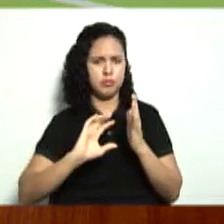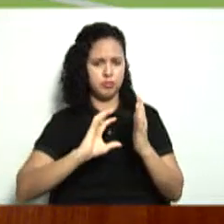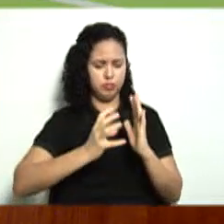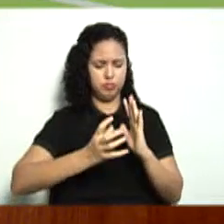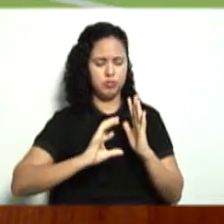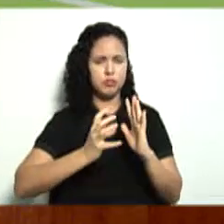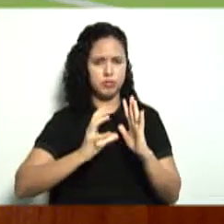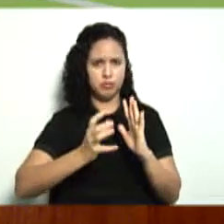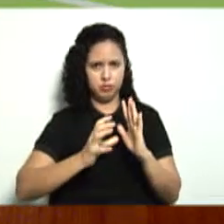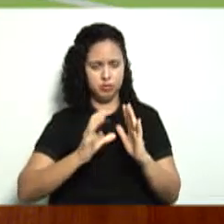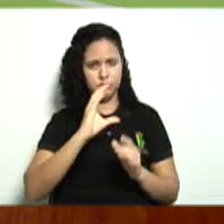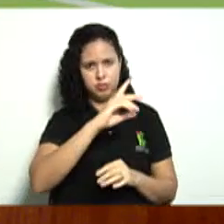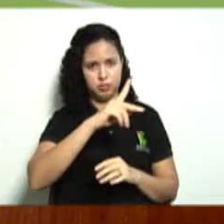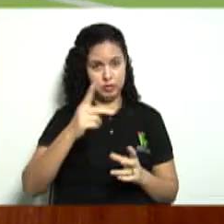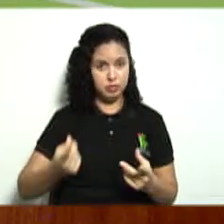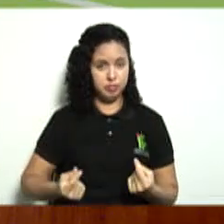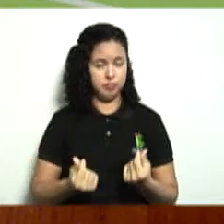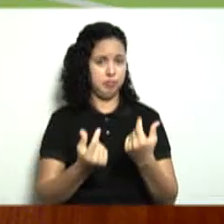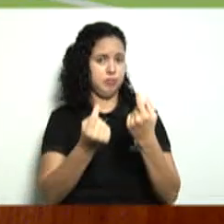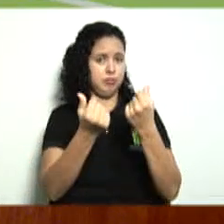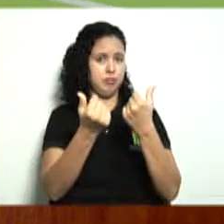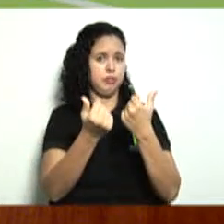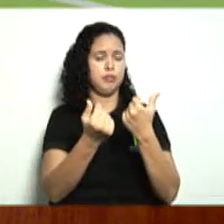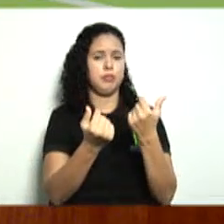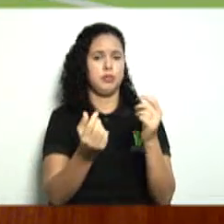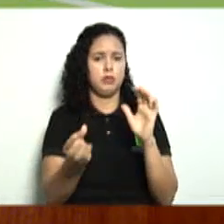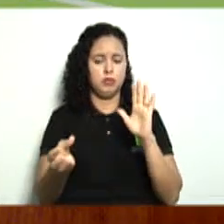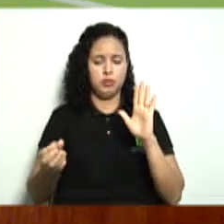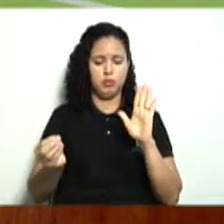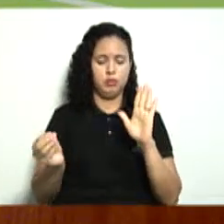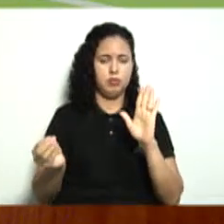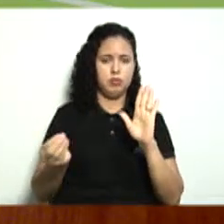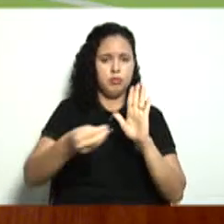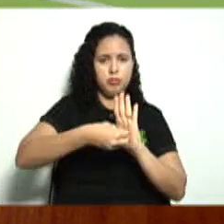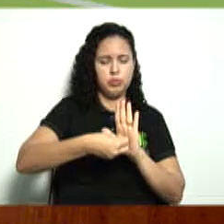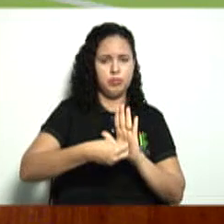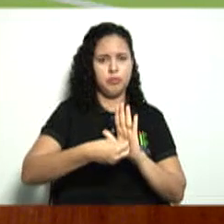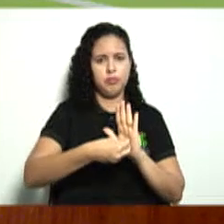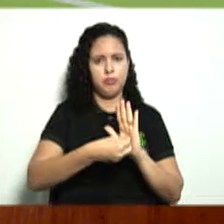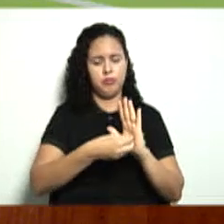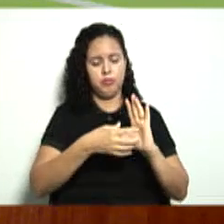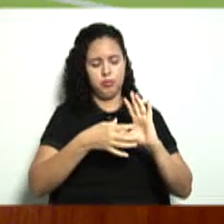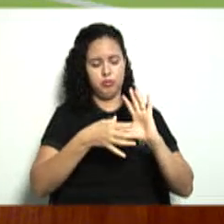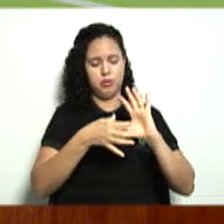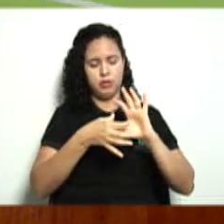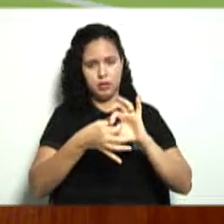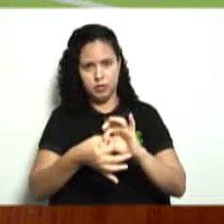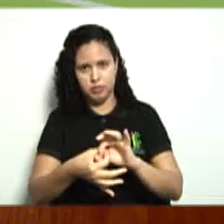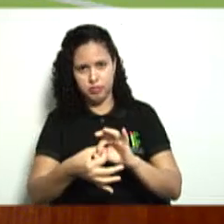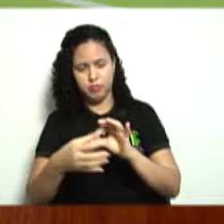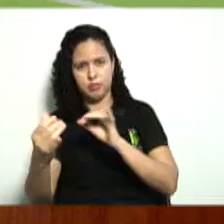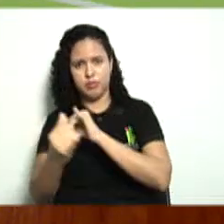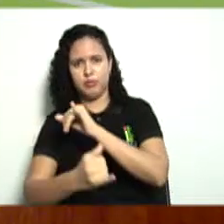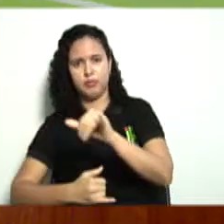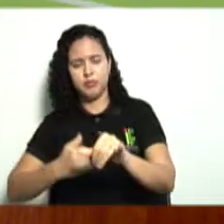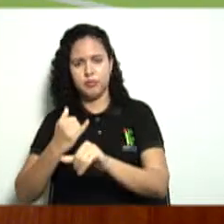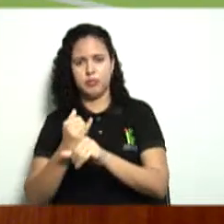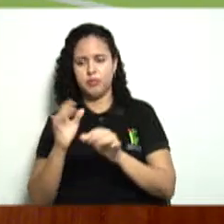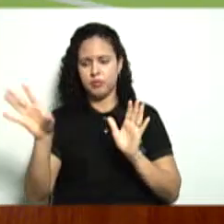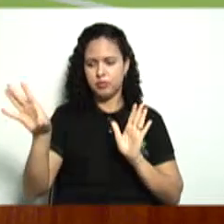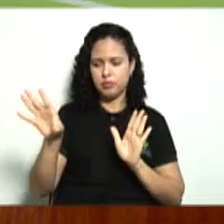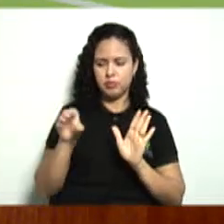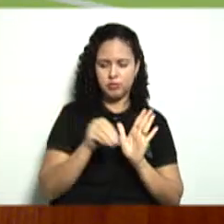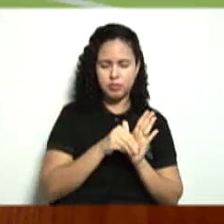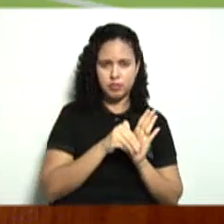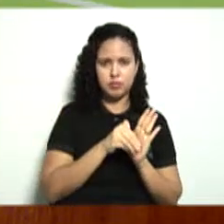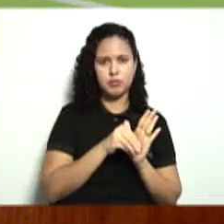a cooperativa lucrou bastante. E aí você vai fazer o quê? Você vai colocar um hiperlink na sua apresentação, trazendo aquela planilha, porque